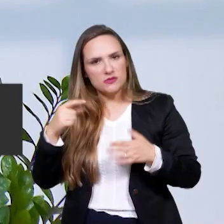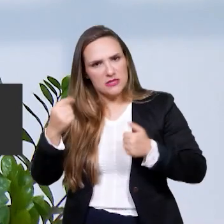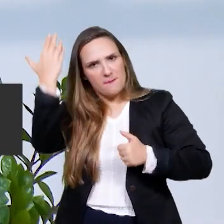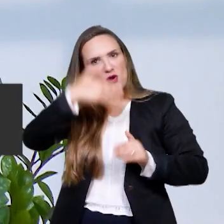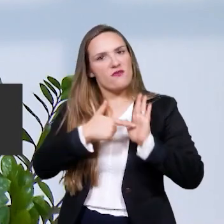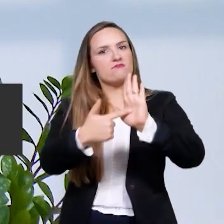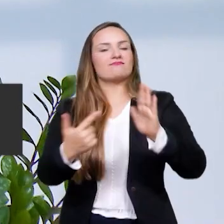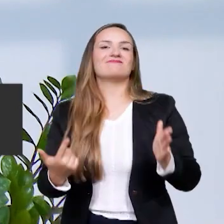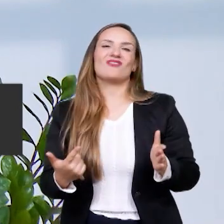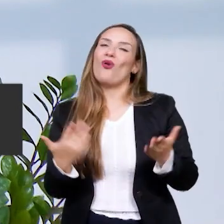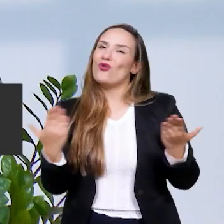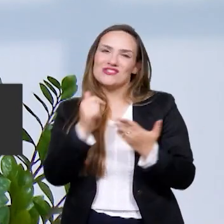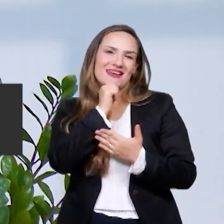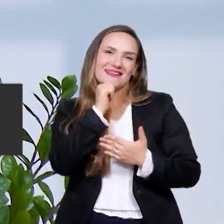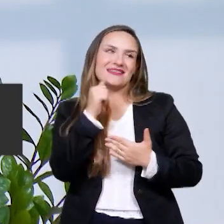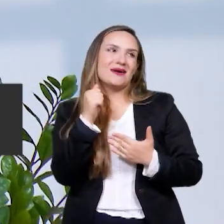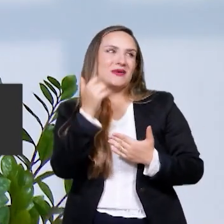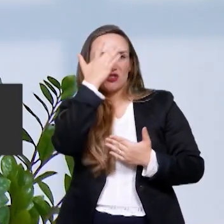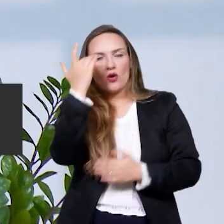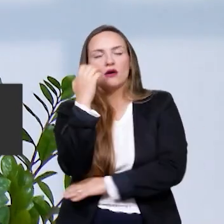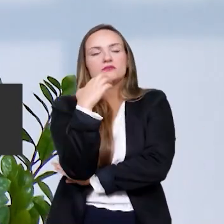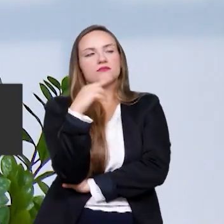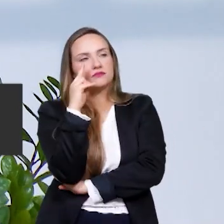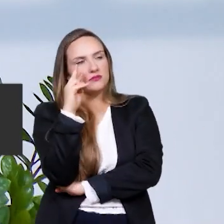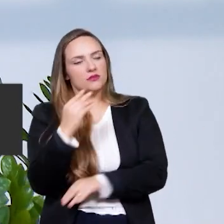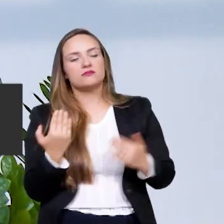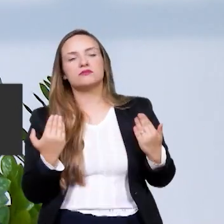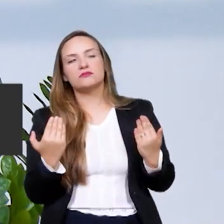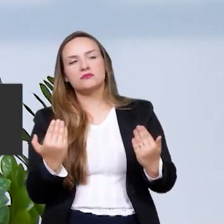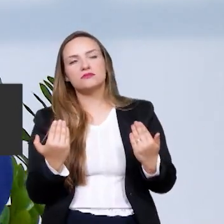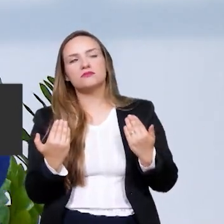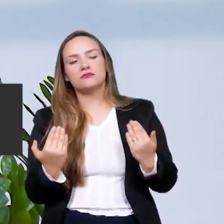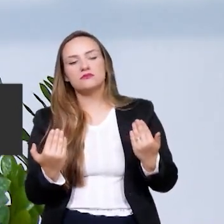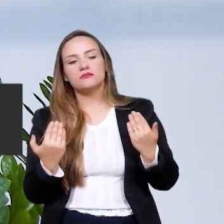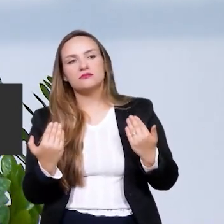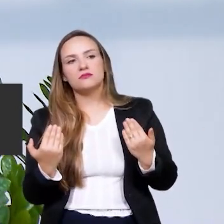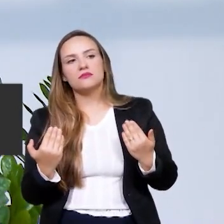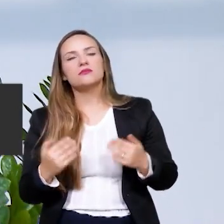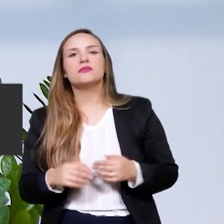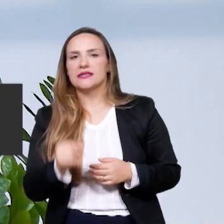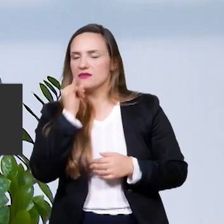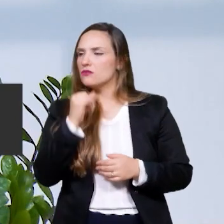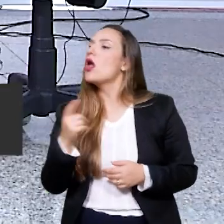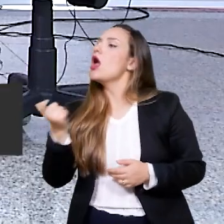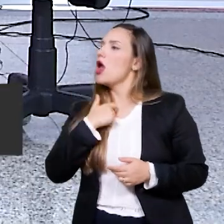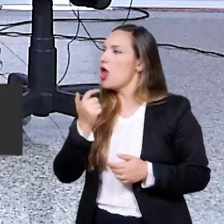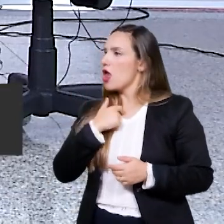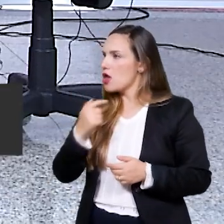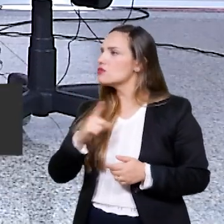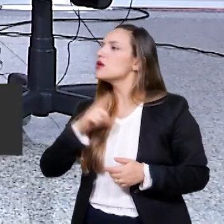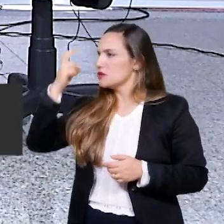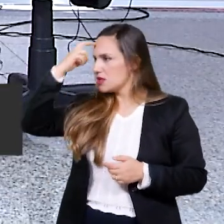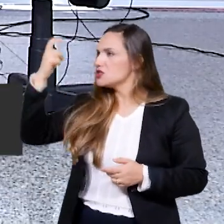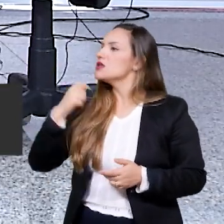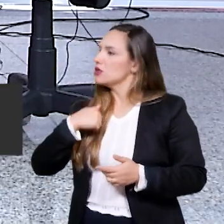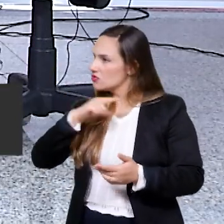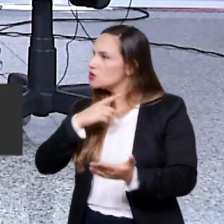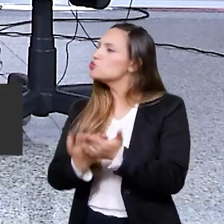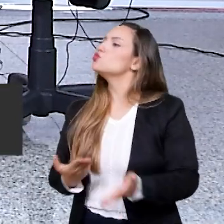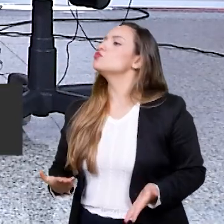tem que provar a sua capacidade. Eu preciso chegar aqui e dizer assim, eu tenho isso, eu faço isso, porque eu tenho um